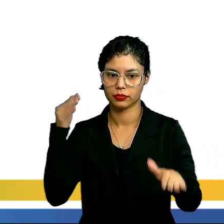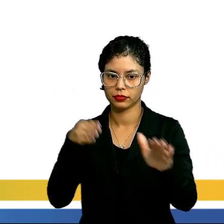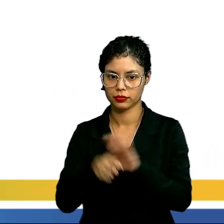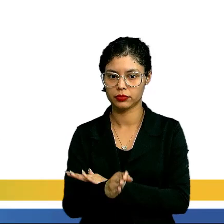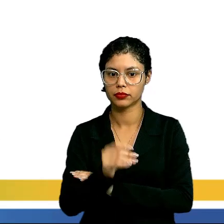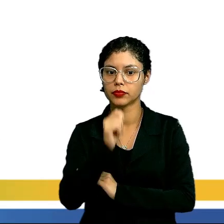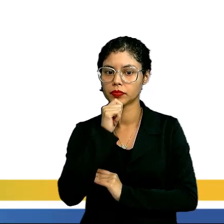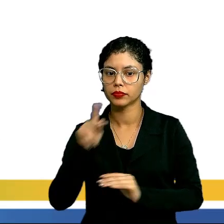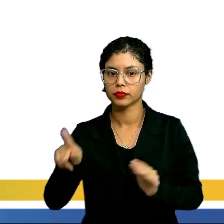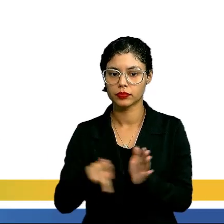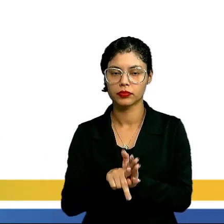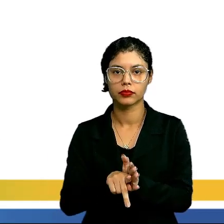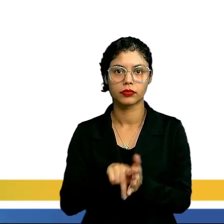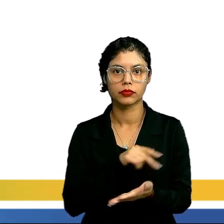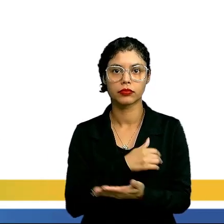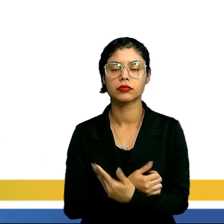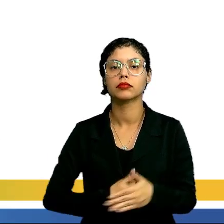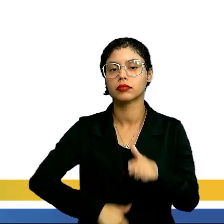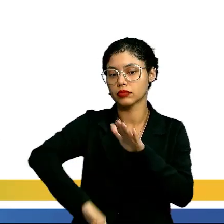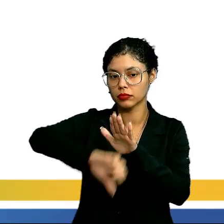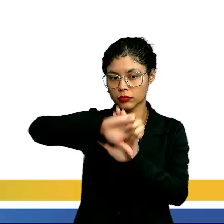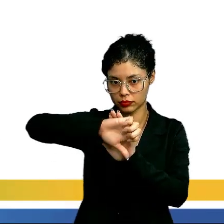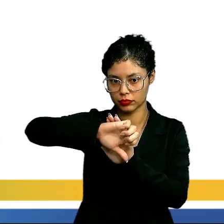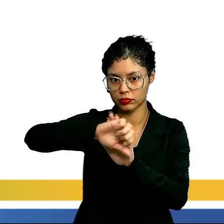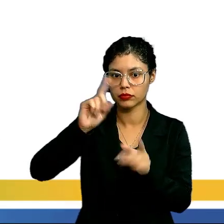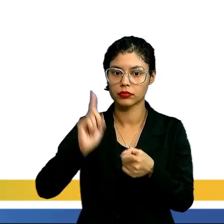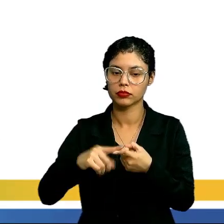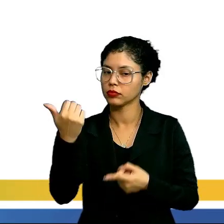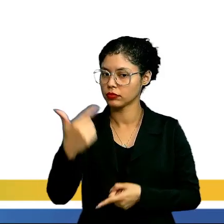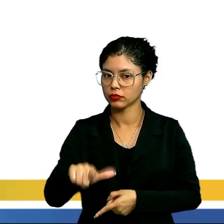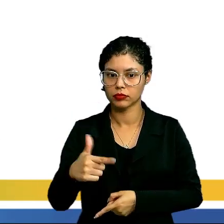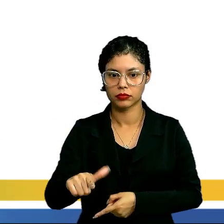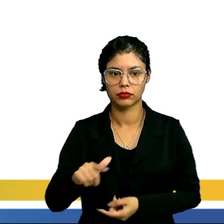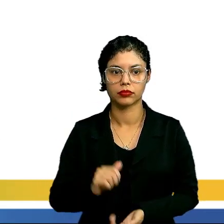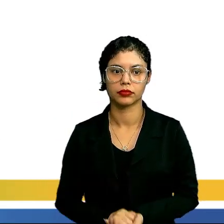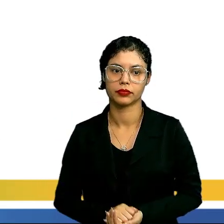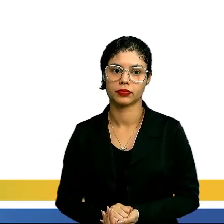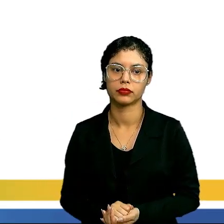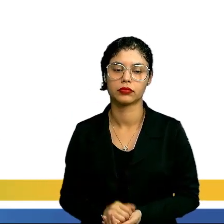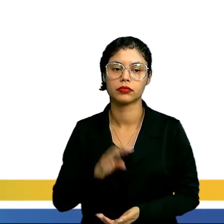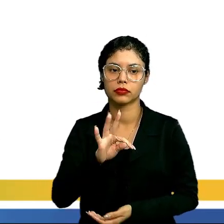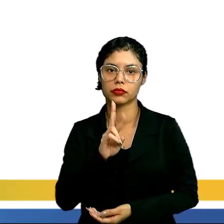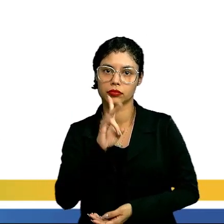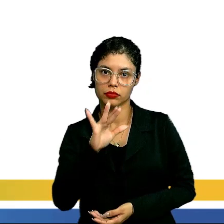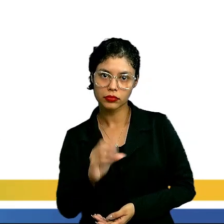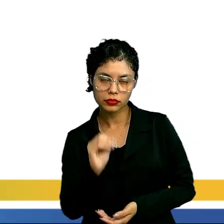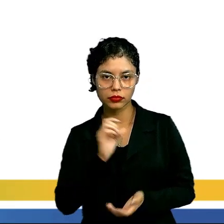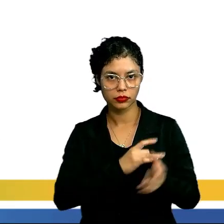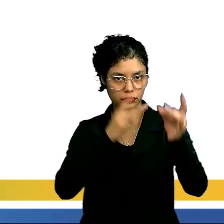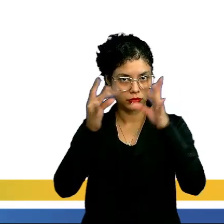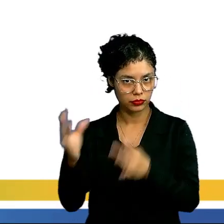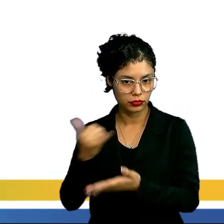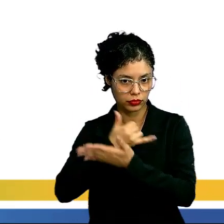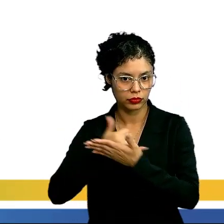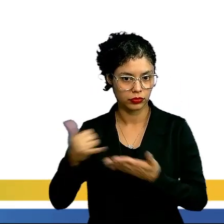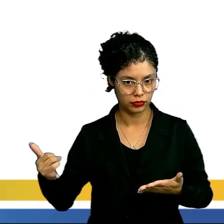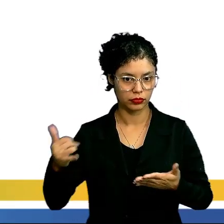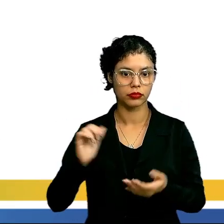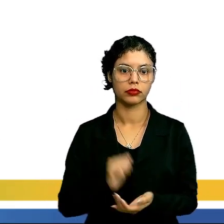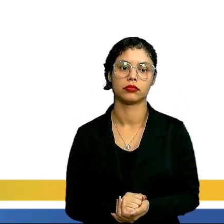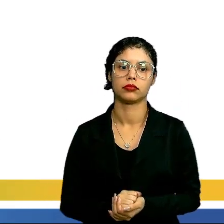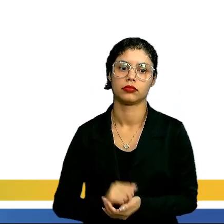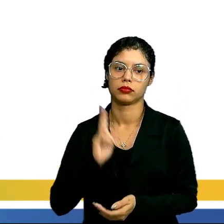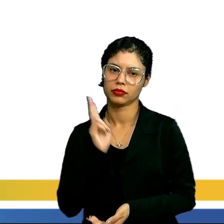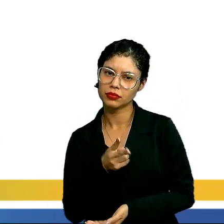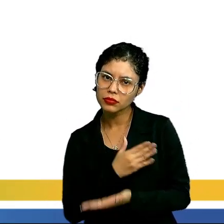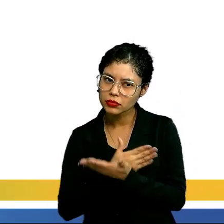ingressam, por exemplo, no mundo do crime por falta de oportunidade. A questão do tráfico, que desde cedo ele fica aliciando